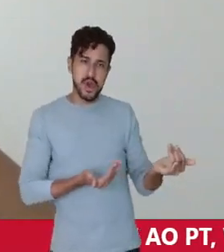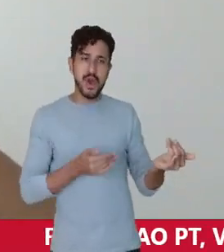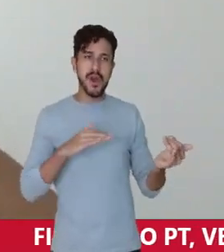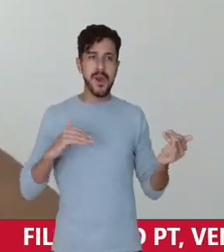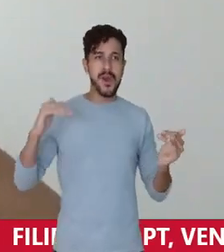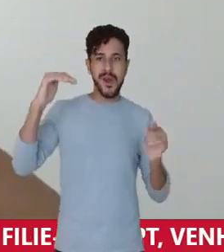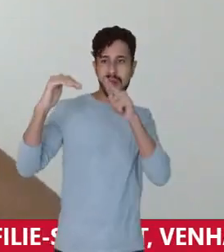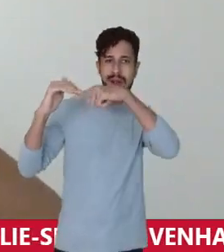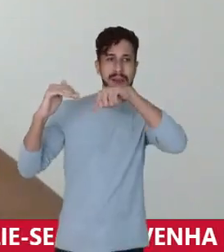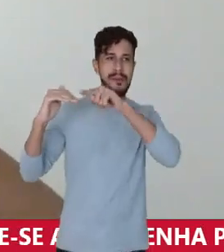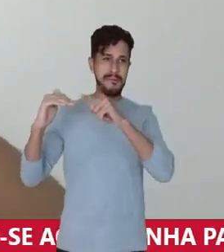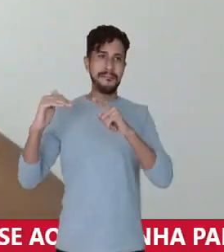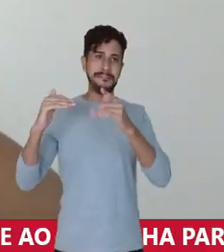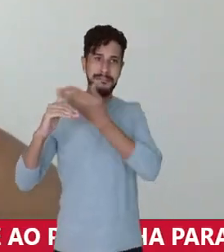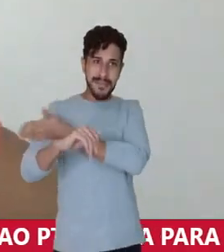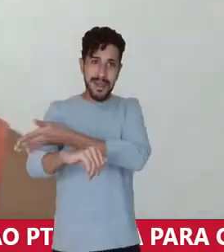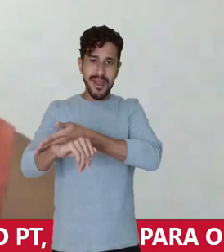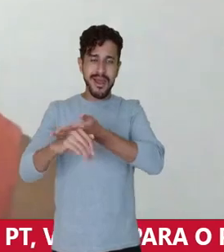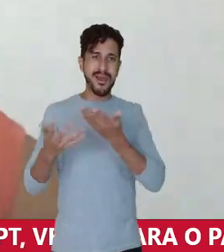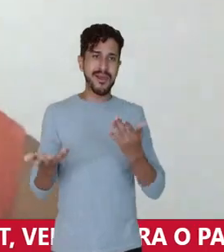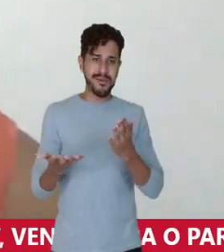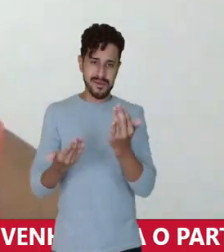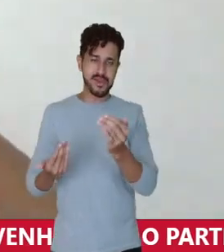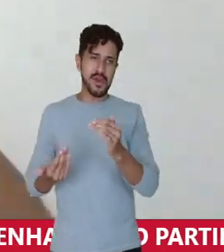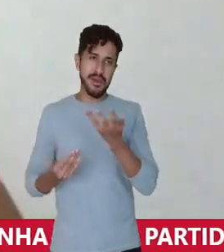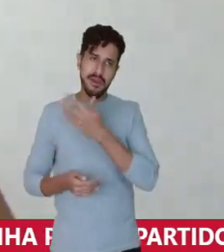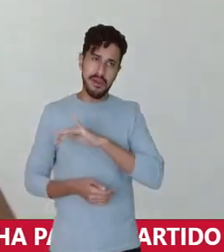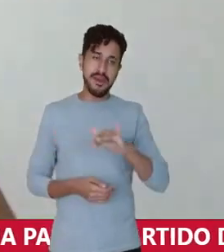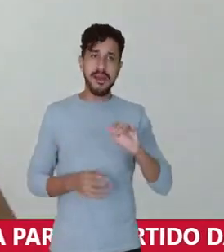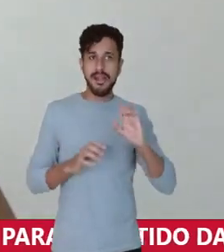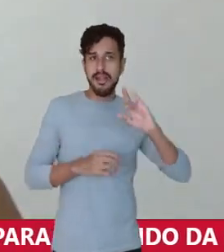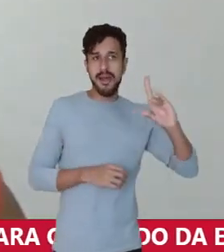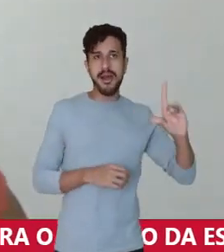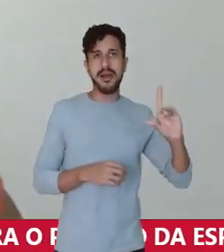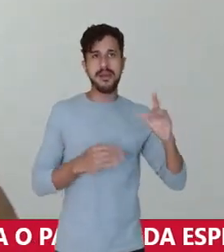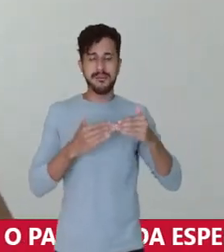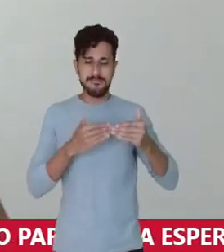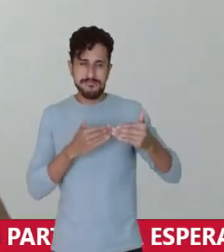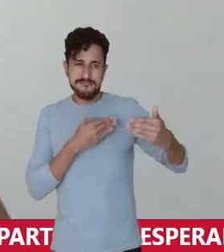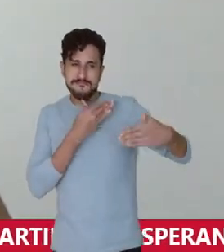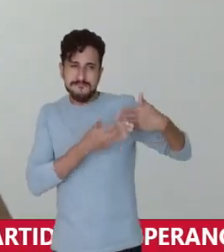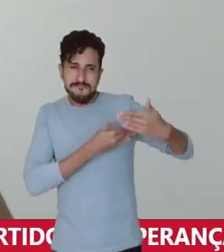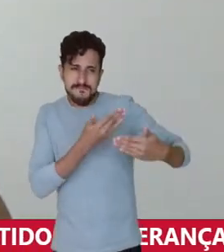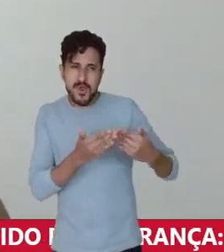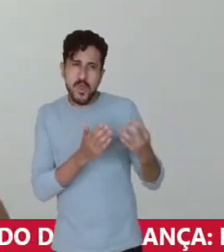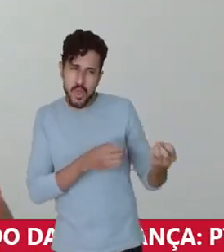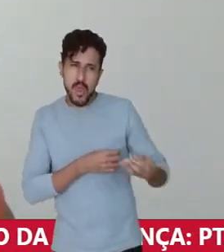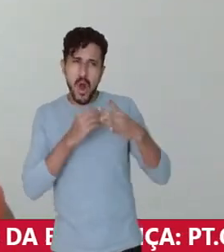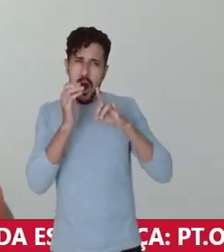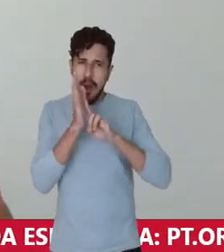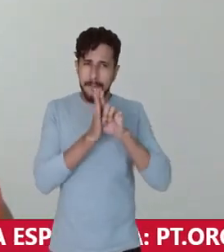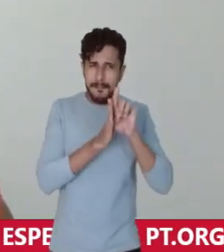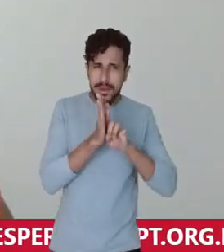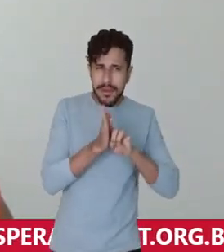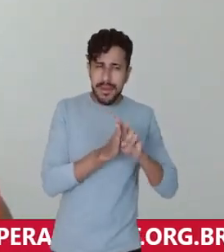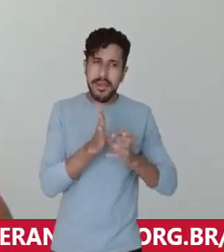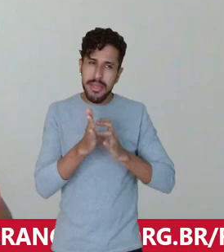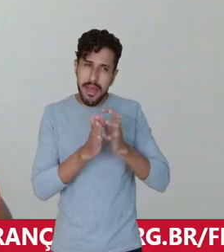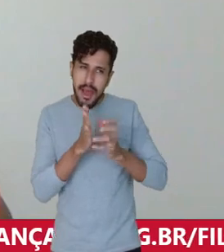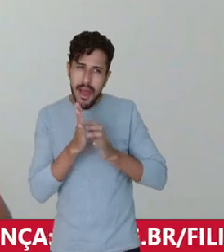brancos e negros. Essa desigualdade, evidentemente, ela é atual, e os últimos dados, que são